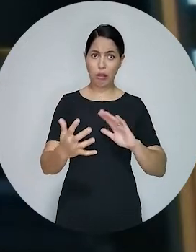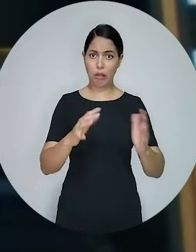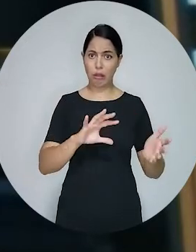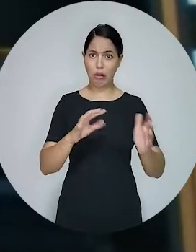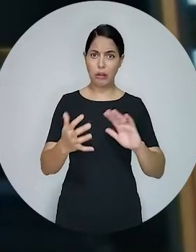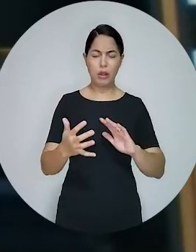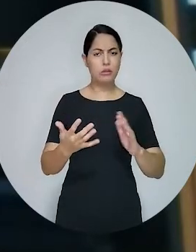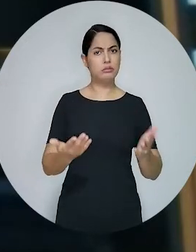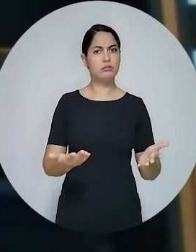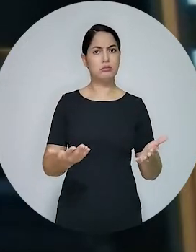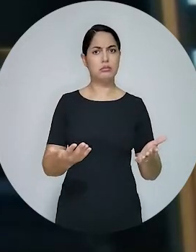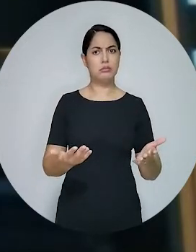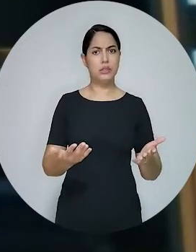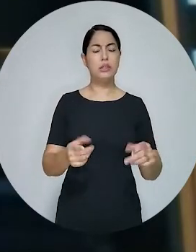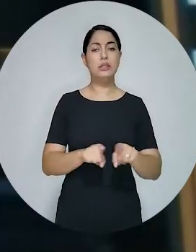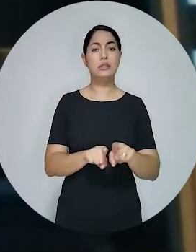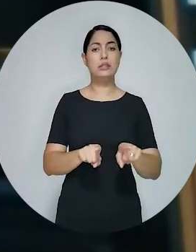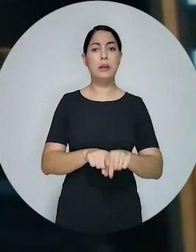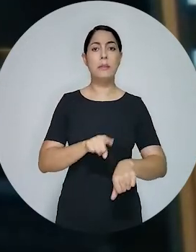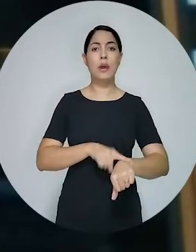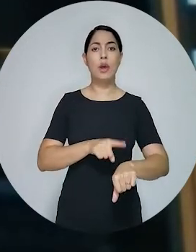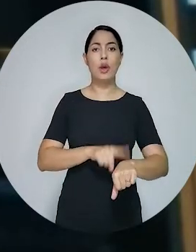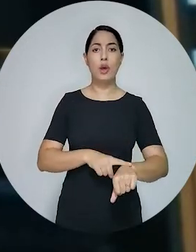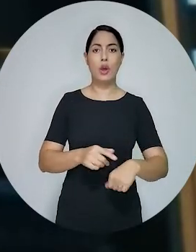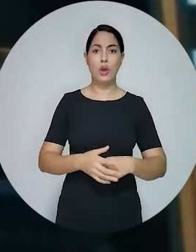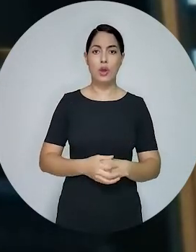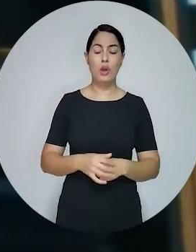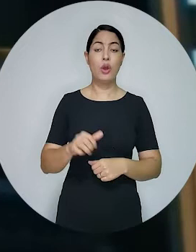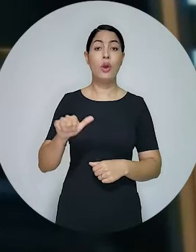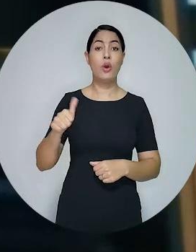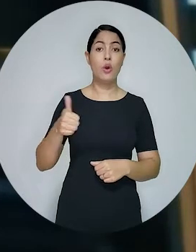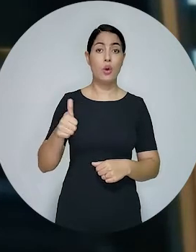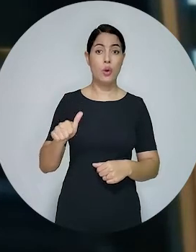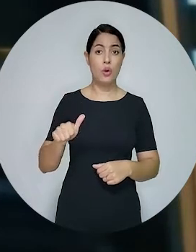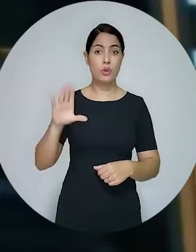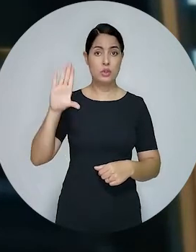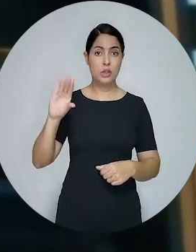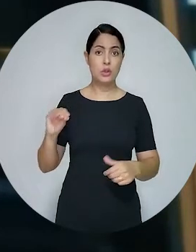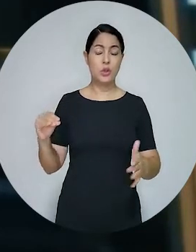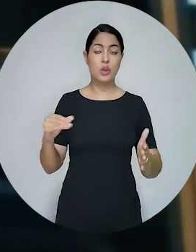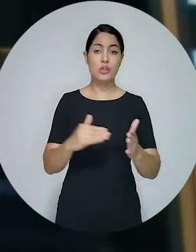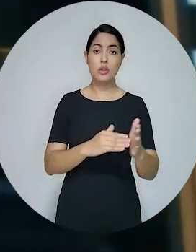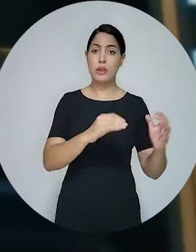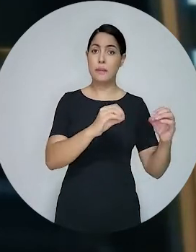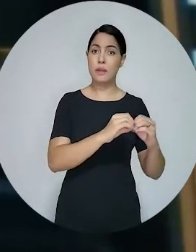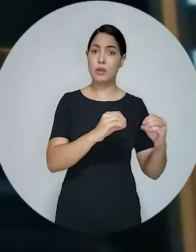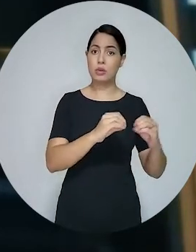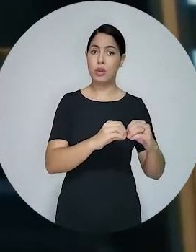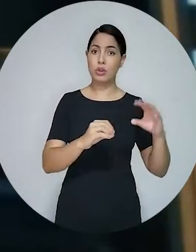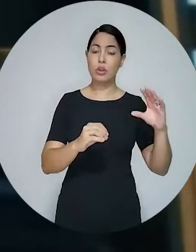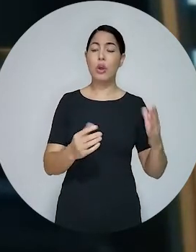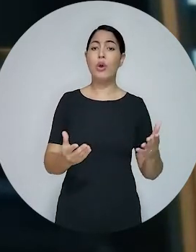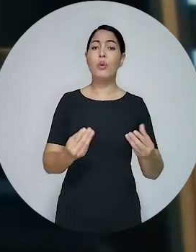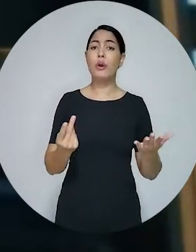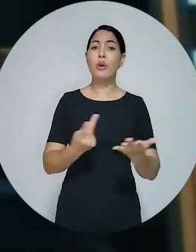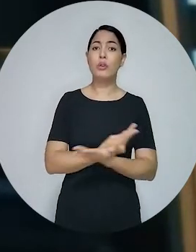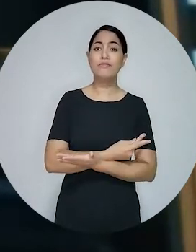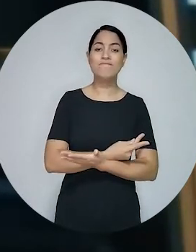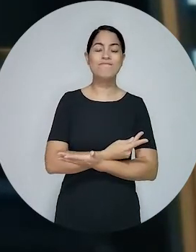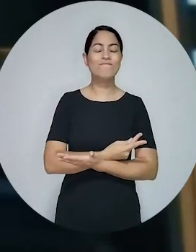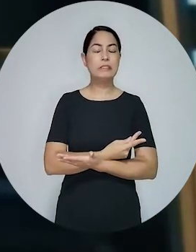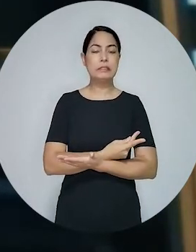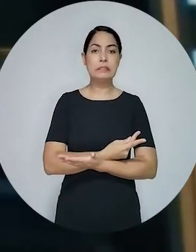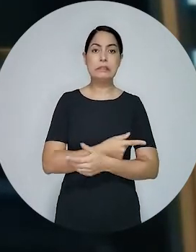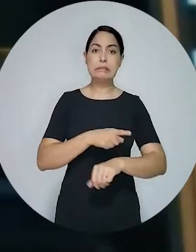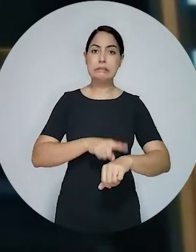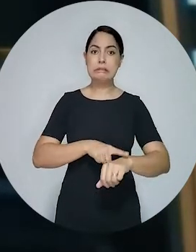aquelas que estão compreendidas entre as 23 horas e a meia-noite, que é o momento final do cumprimento de prazos, e